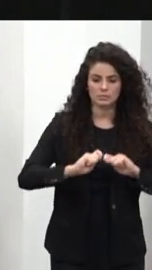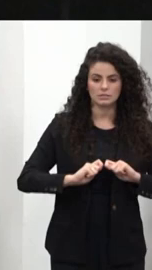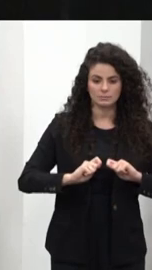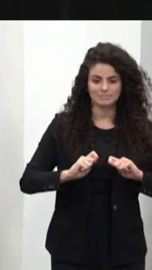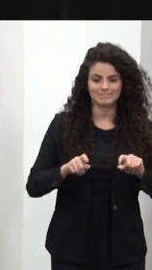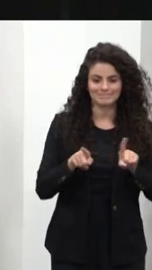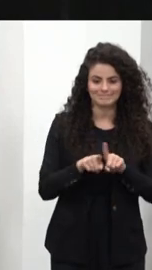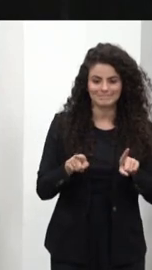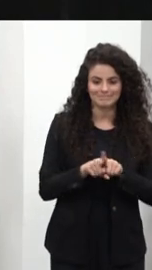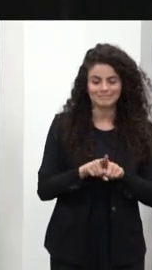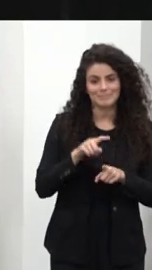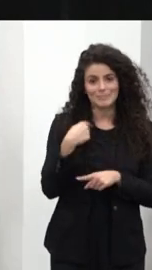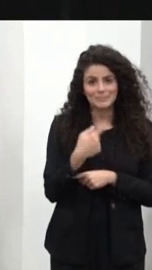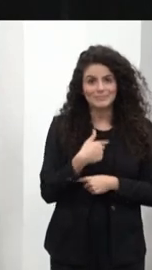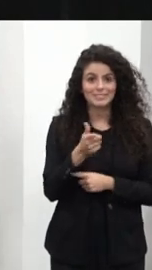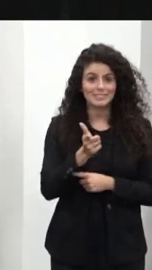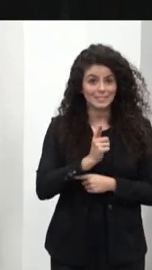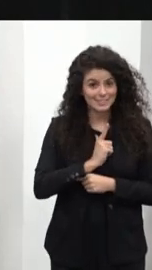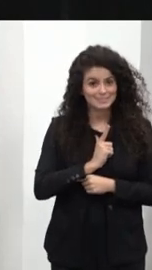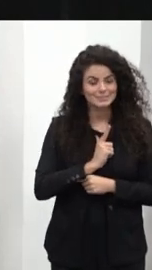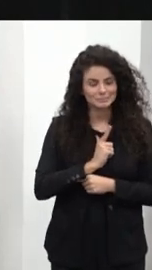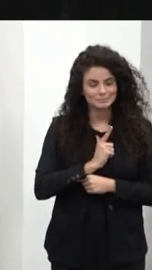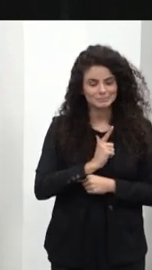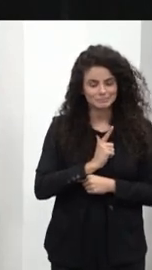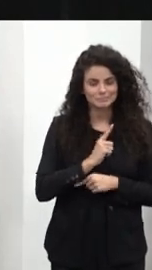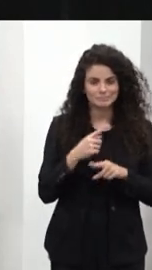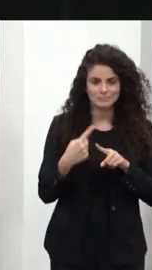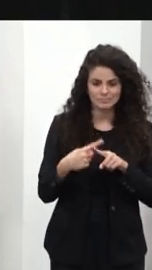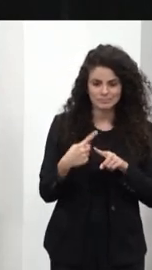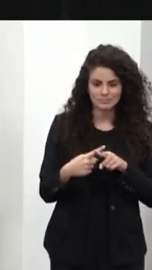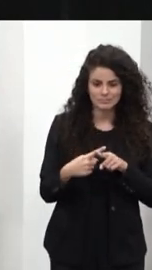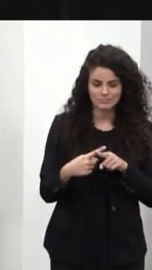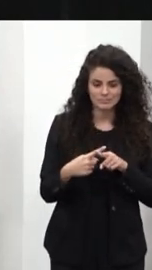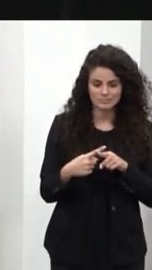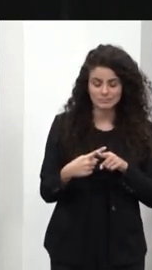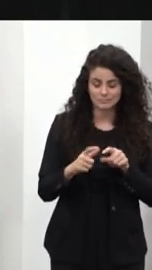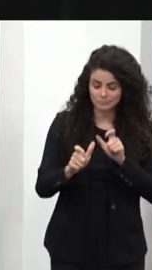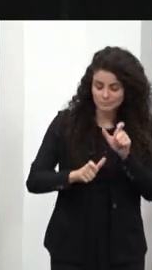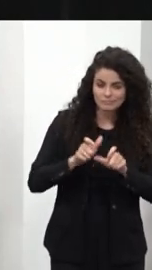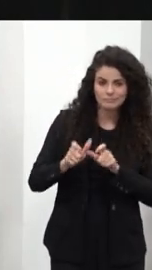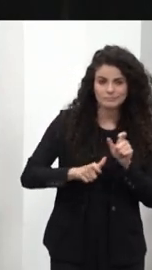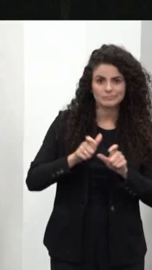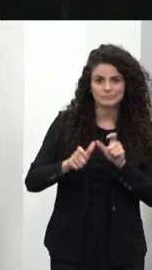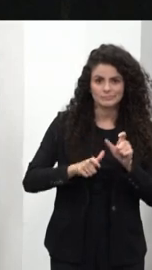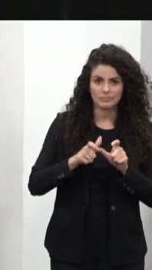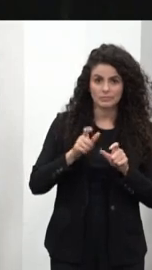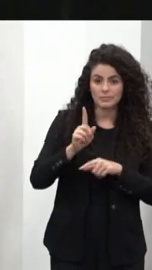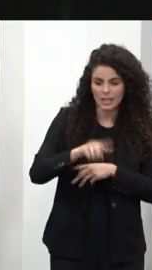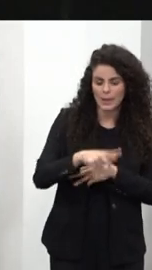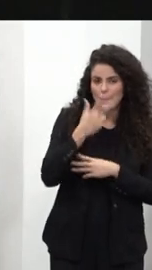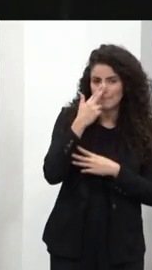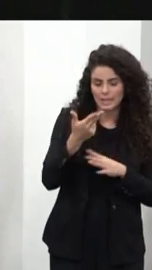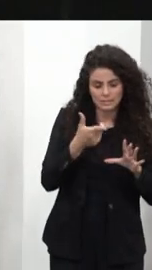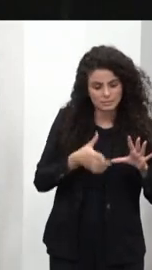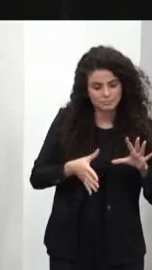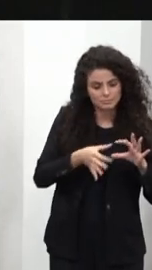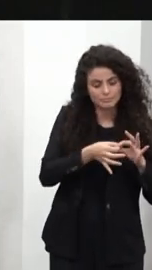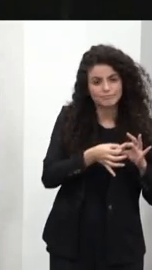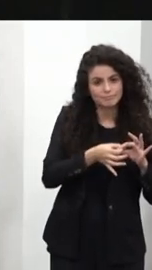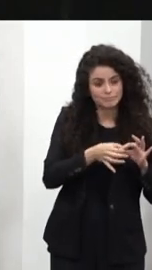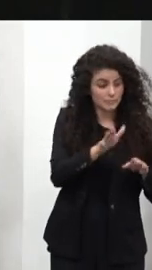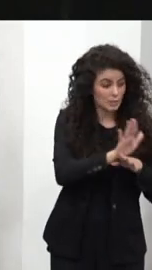projetos que a gente tem né Eu considero o áudio os games né filho de uma união do